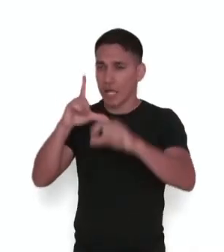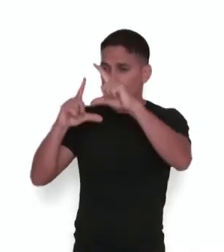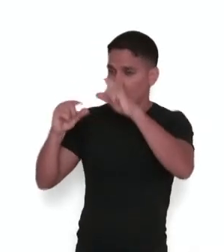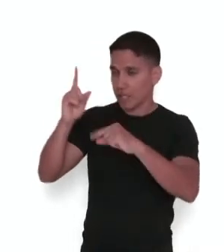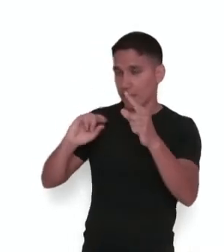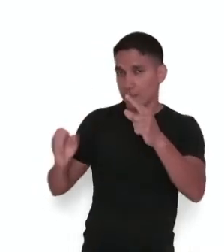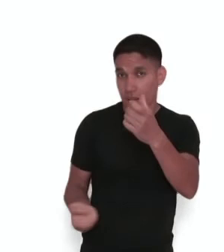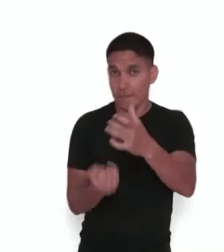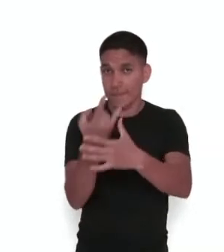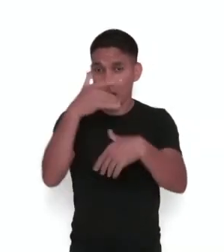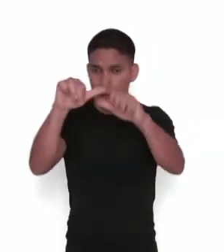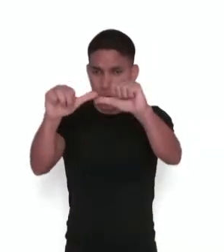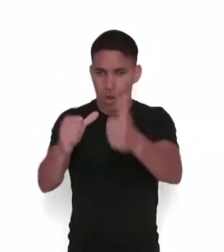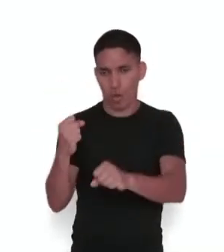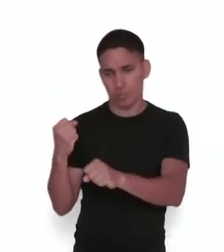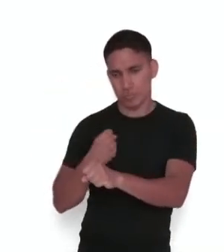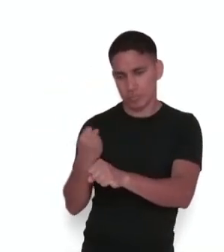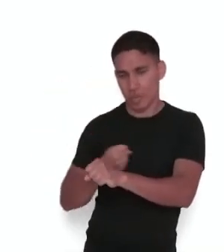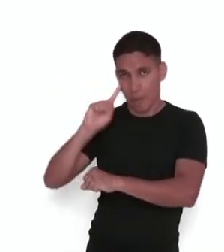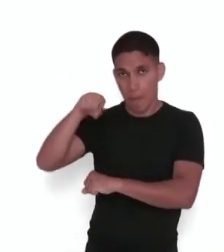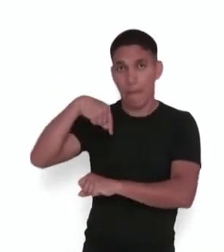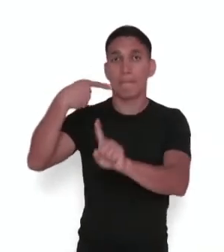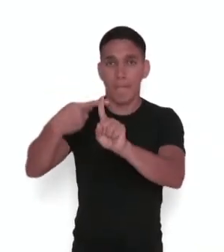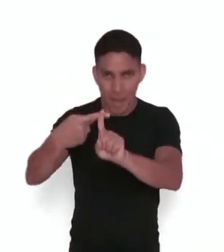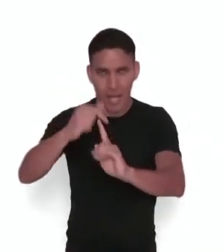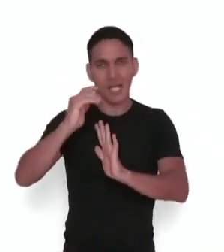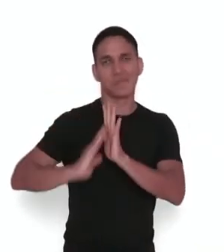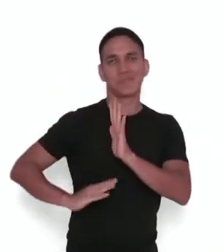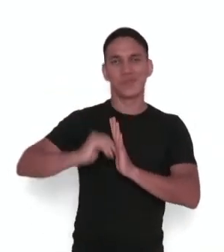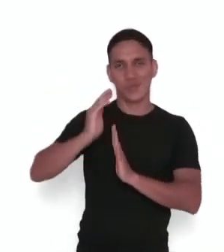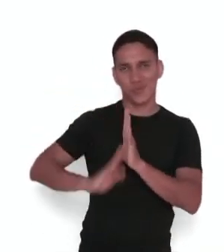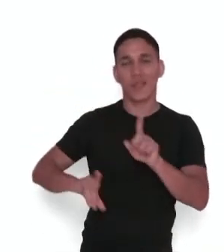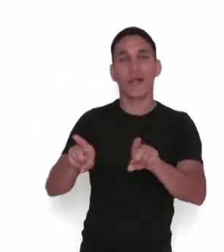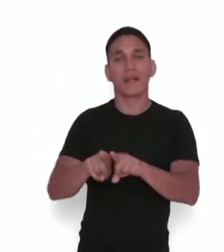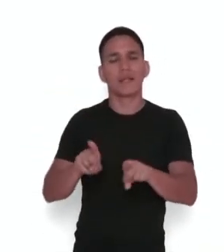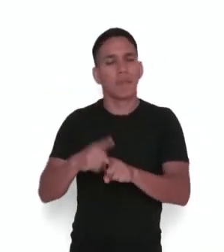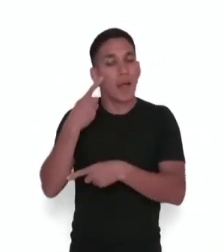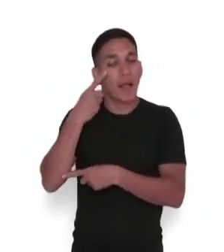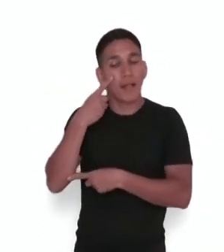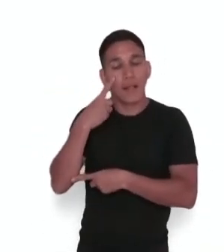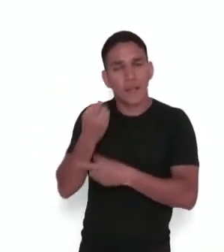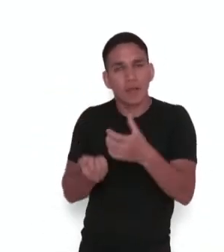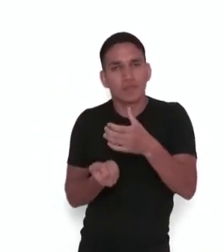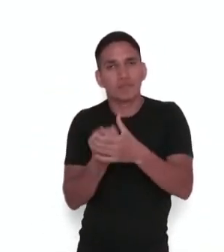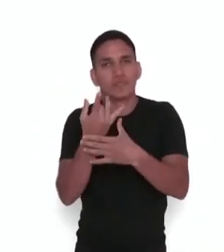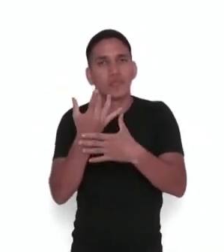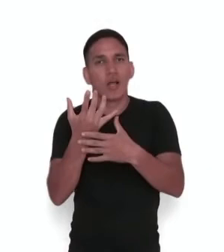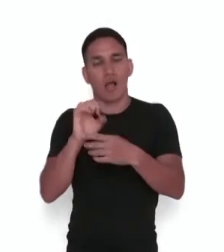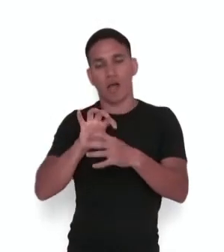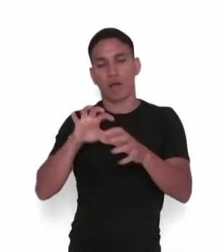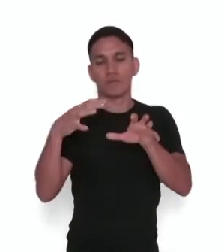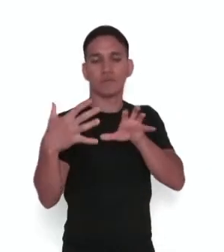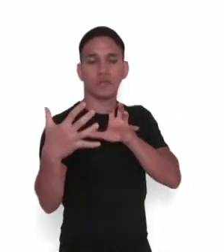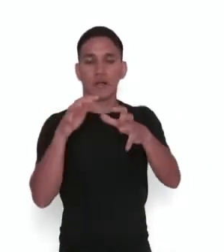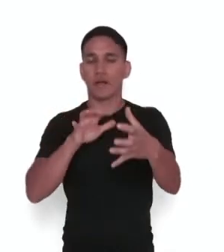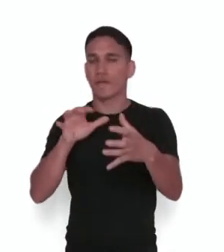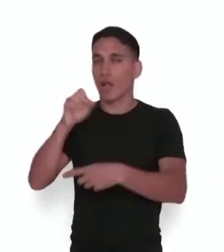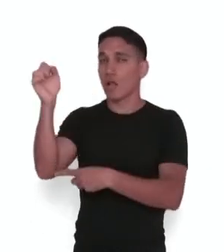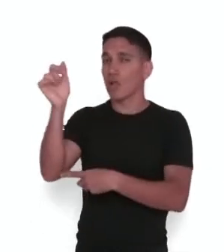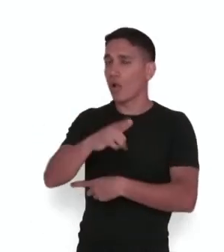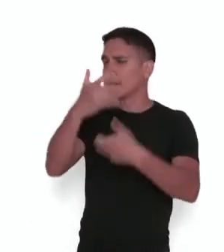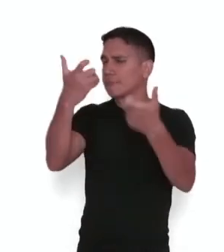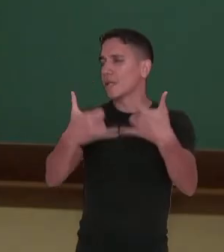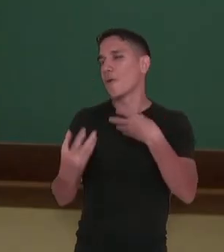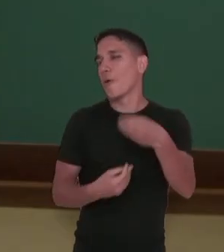a escultura e depois trabalha a pintura da peça, procurando recriar os efeitos luminosos. Explique